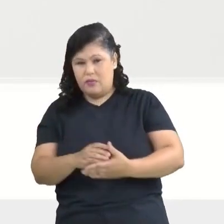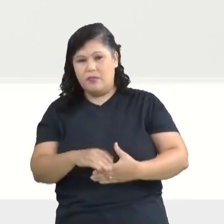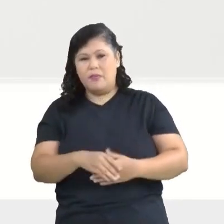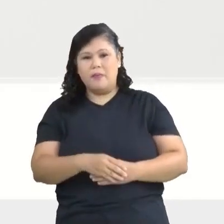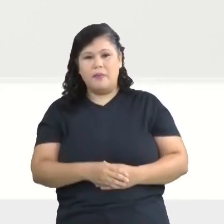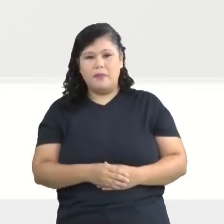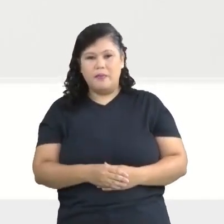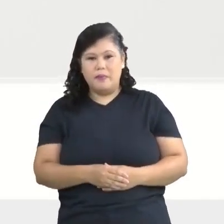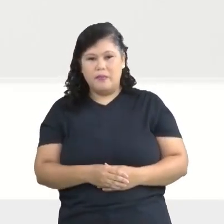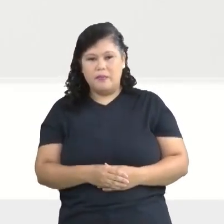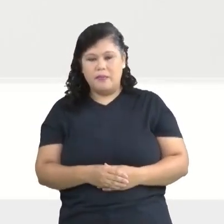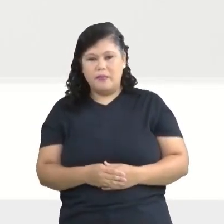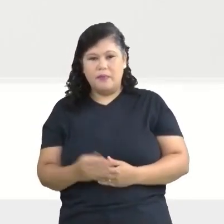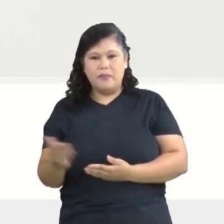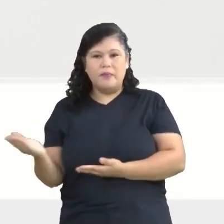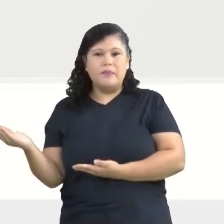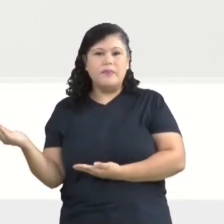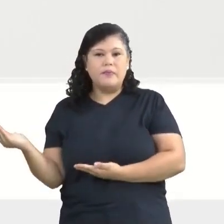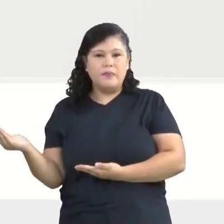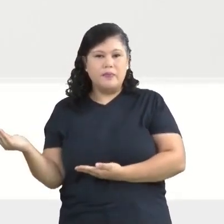Esperança.